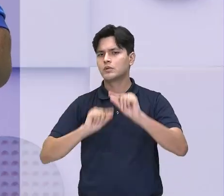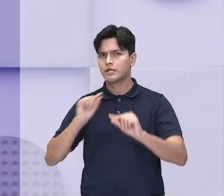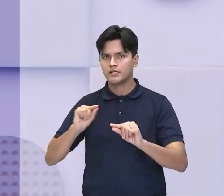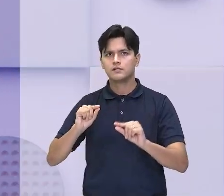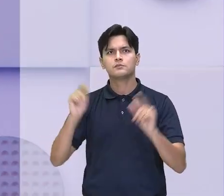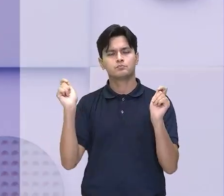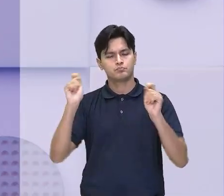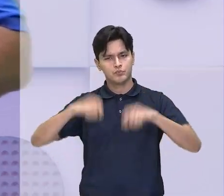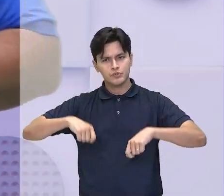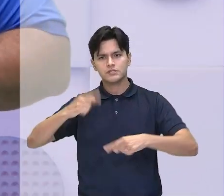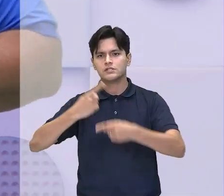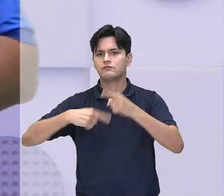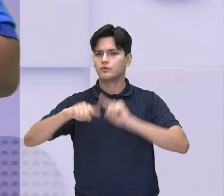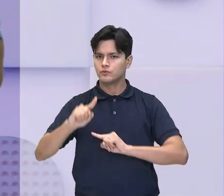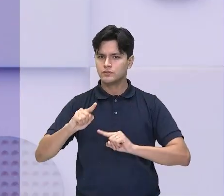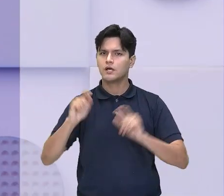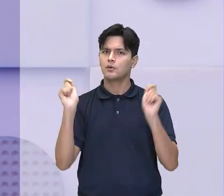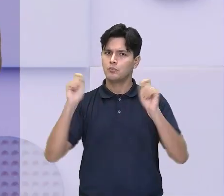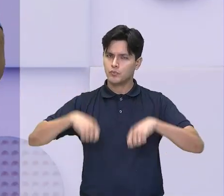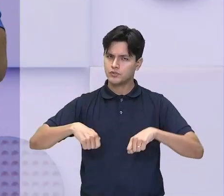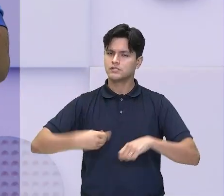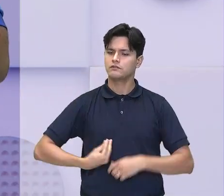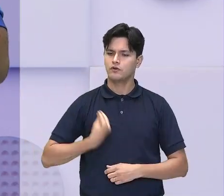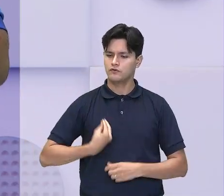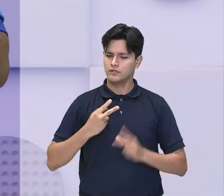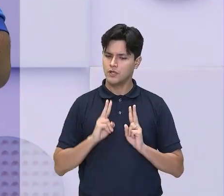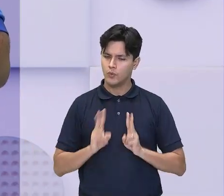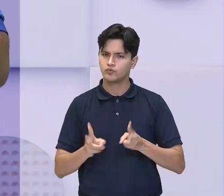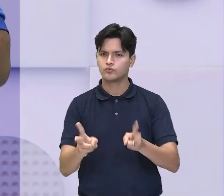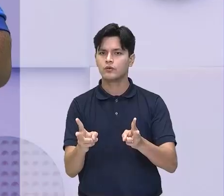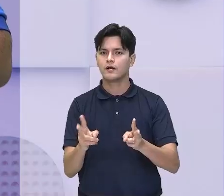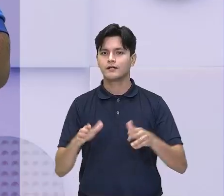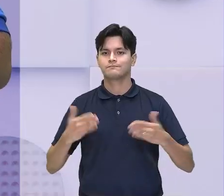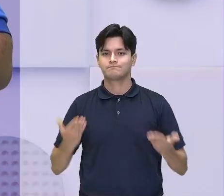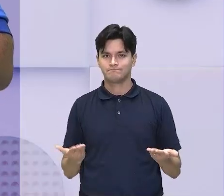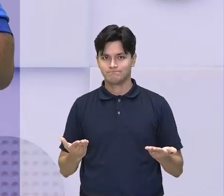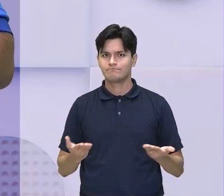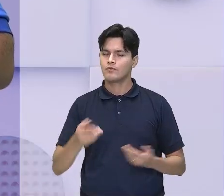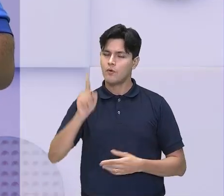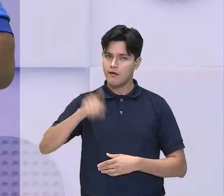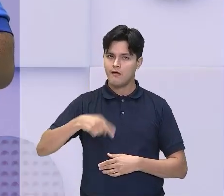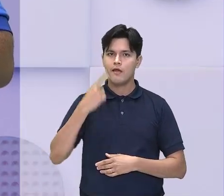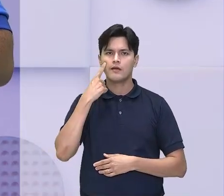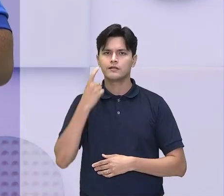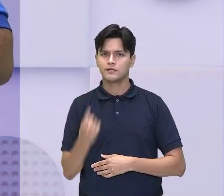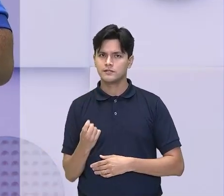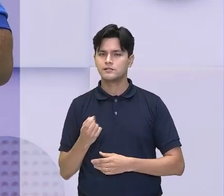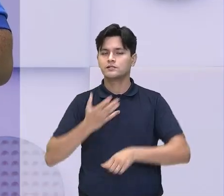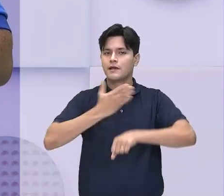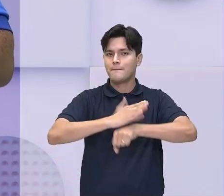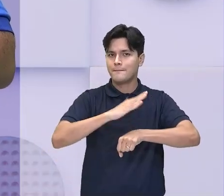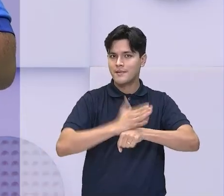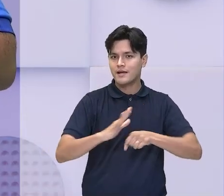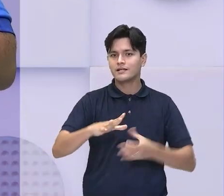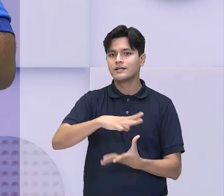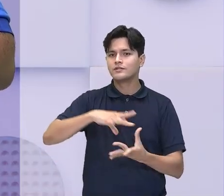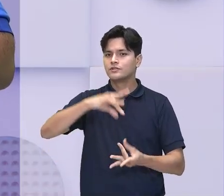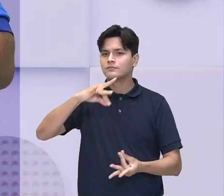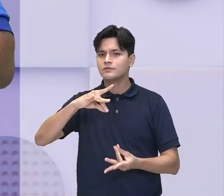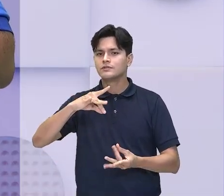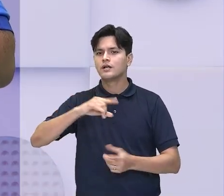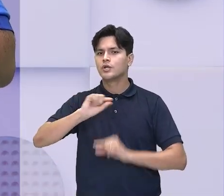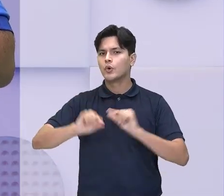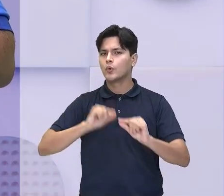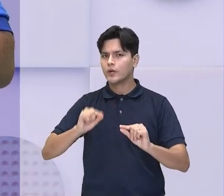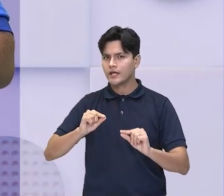É bem interessante as pesquisas apontam que, de fato, as práticas espirituais, elas não vão